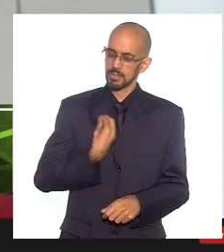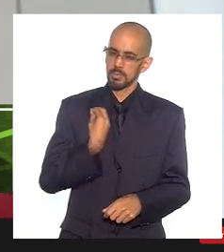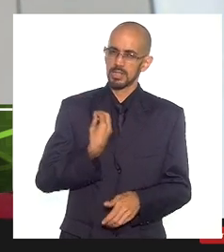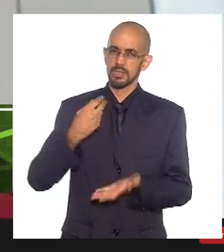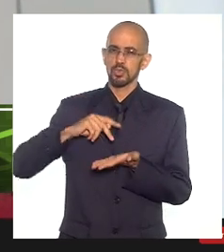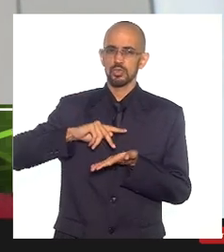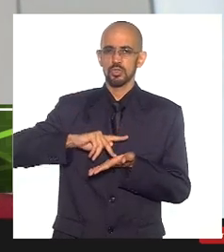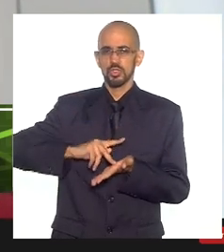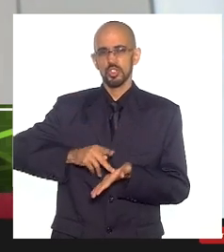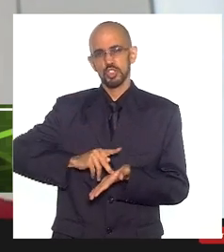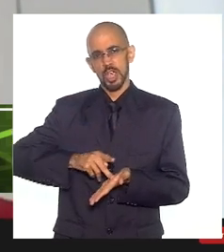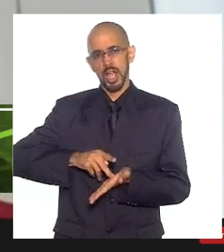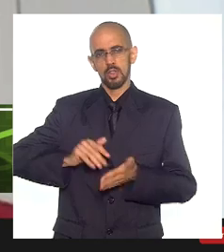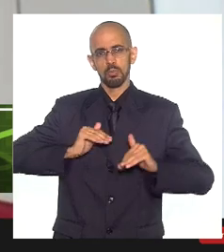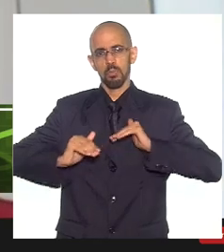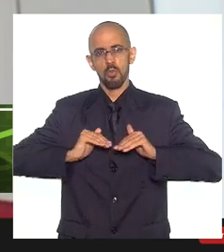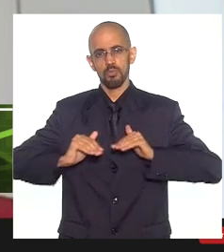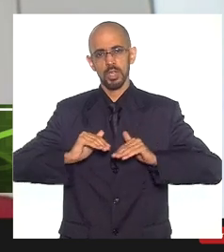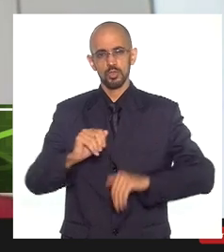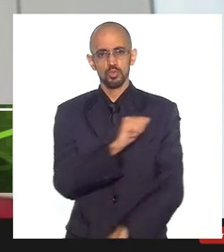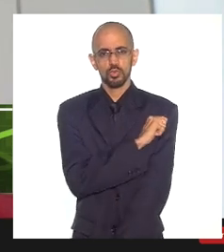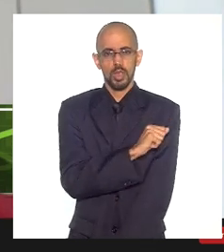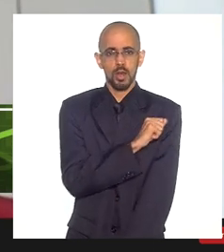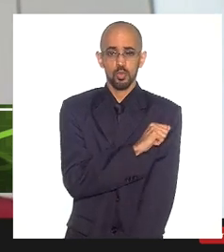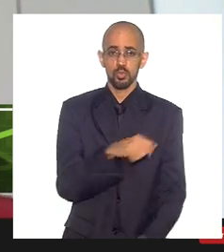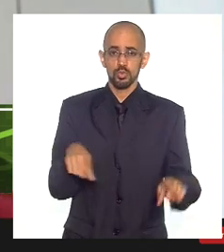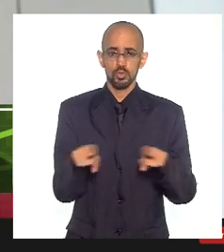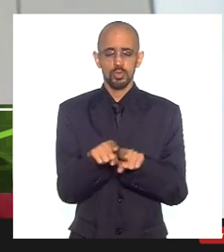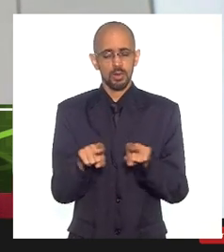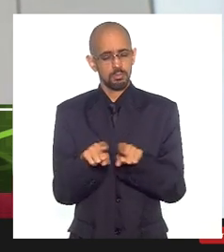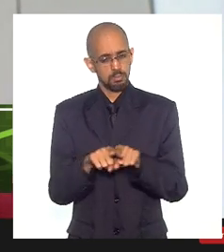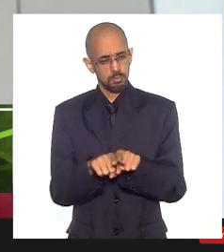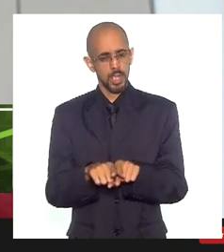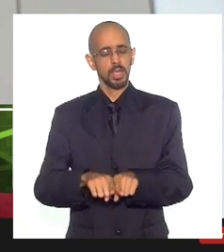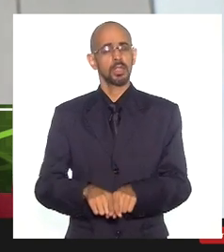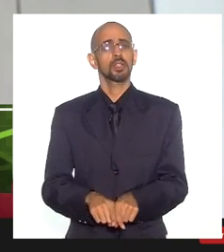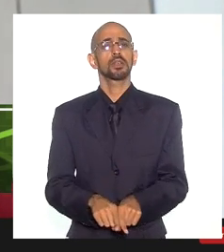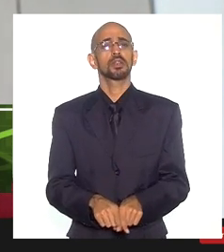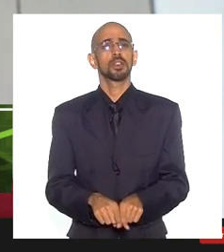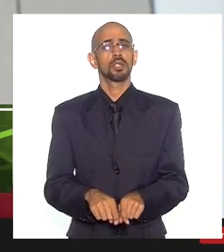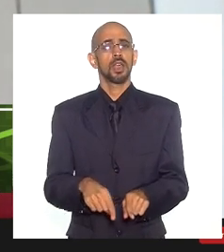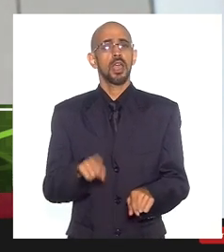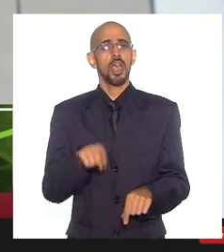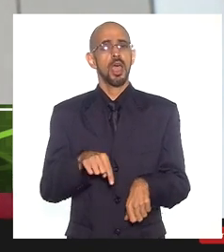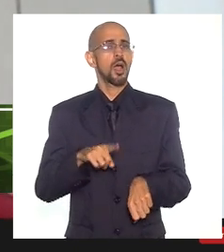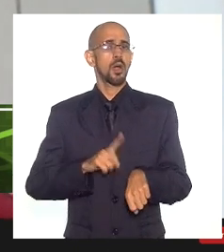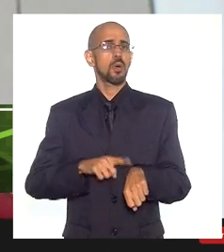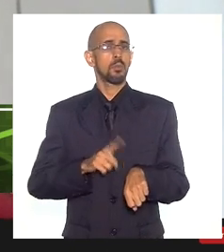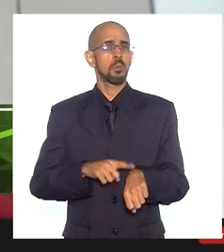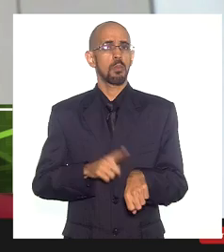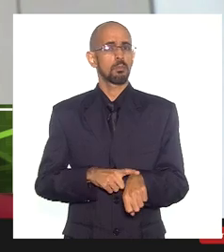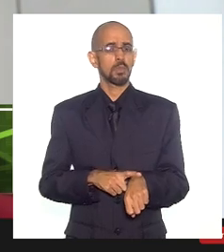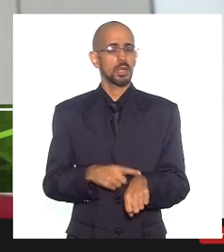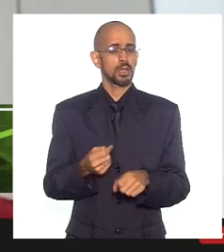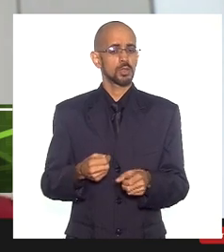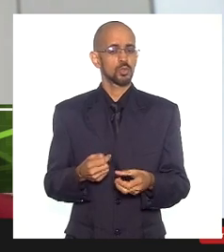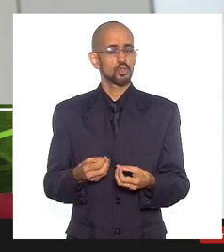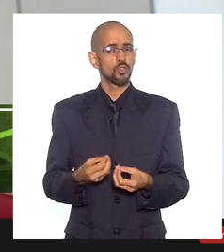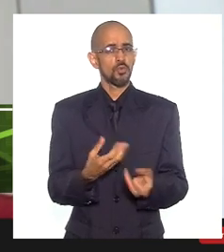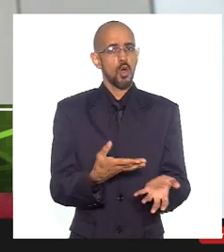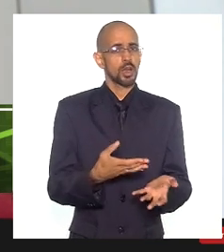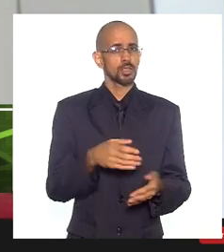do movimento estudantil, colocar a questão da assistência estudantil na mesa, mais uma vez, num momento de aumento do empobrecimento do Estado,